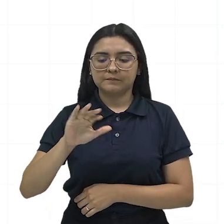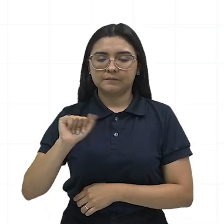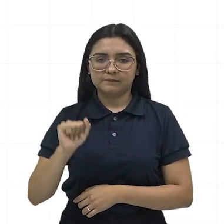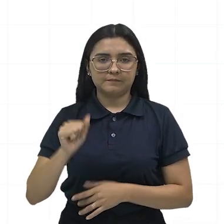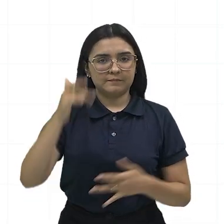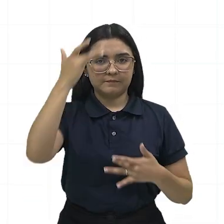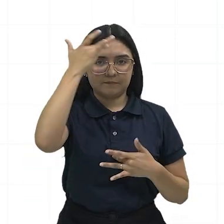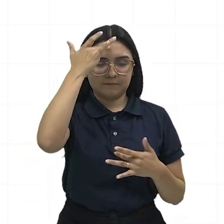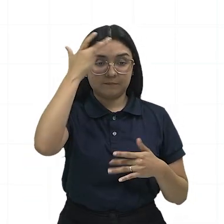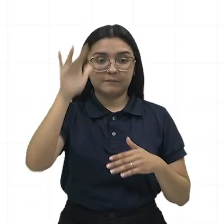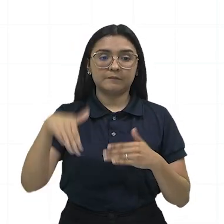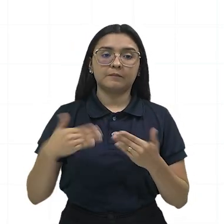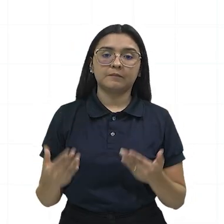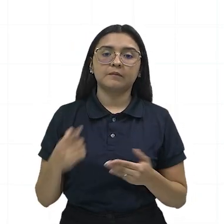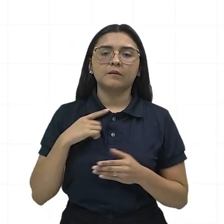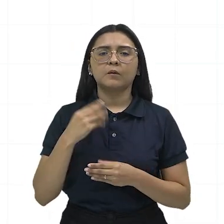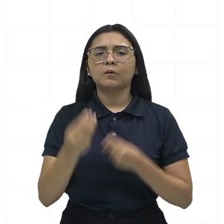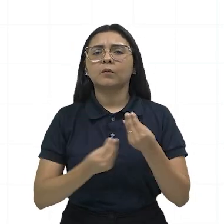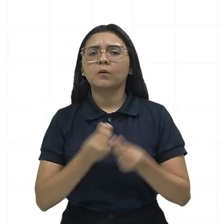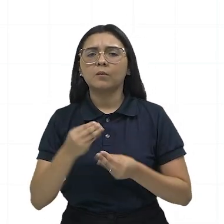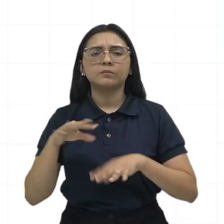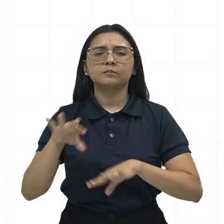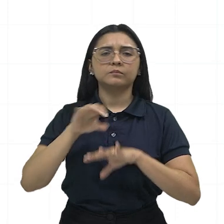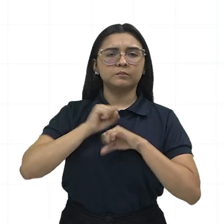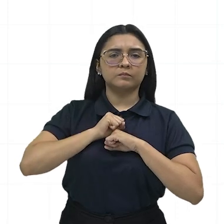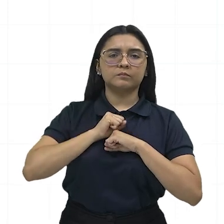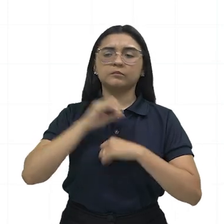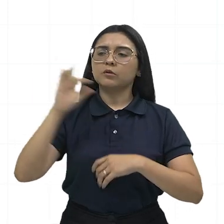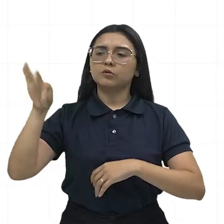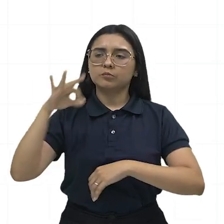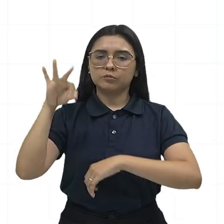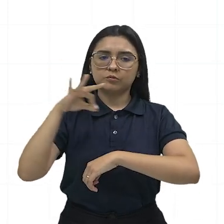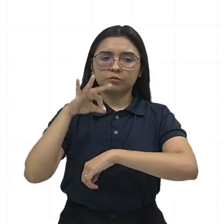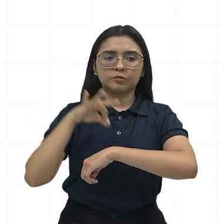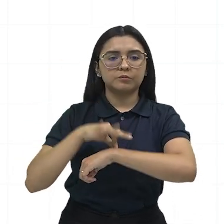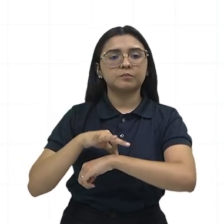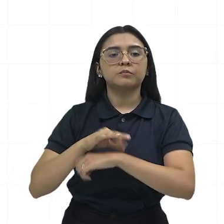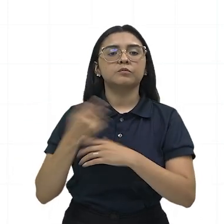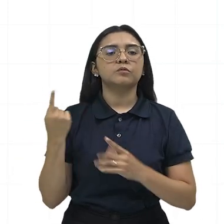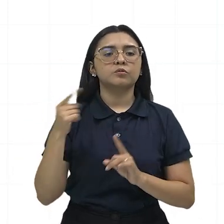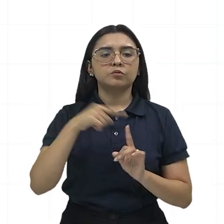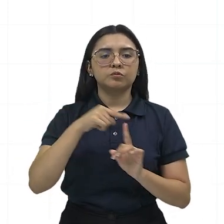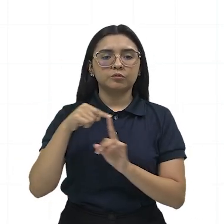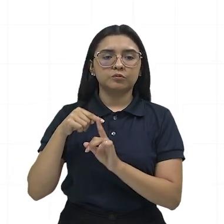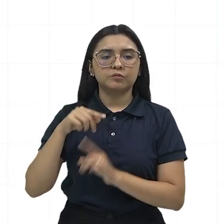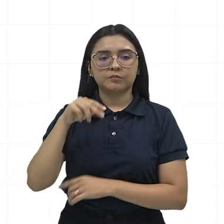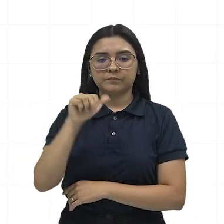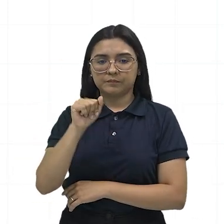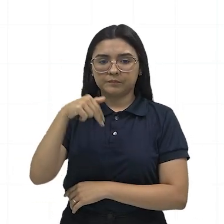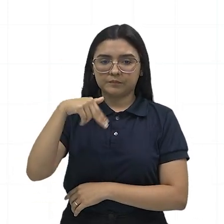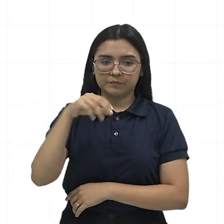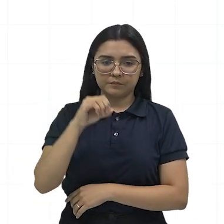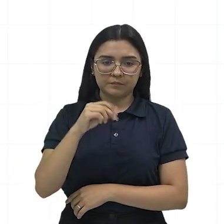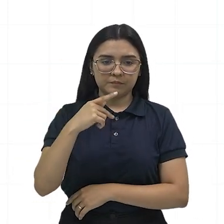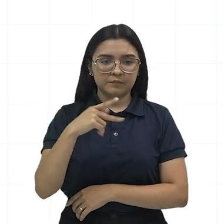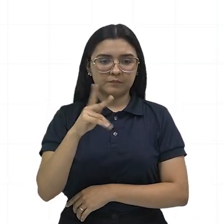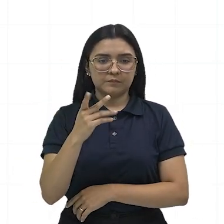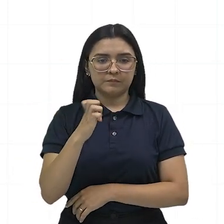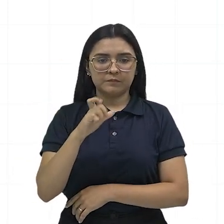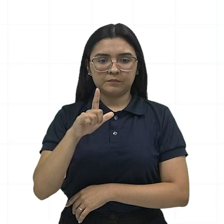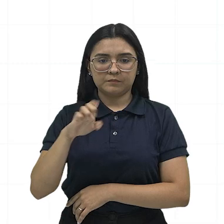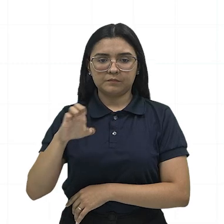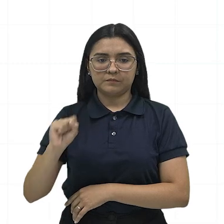transmitida geralmente pela picada de alguns mosquitos do gênero Anopheles, contaminados